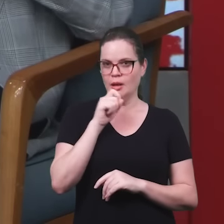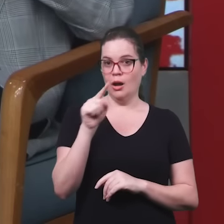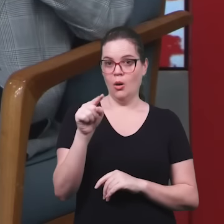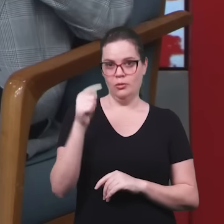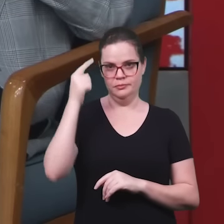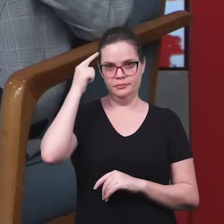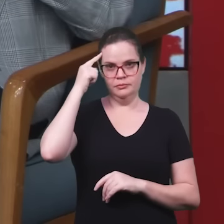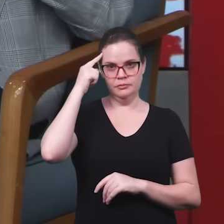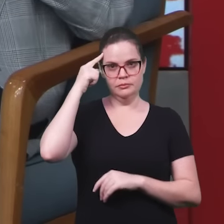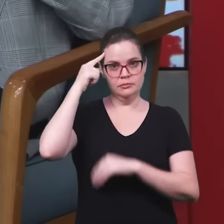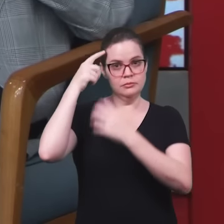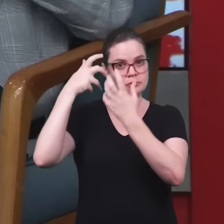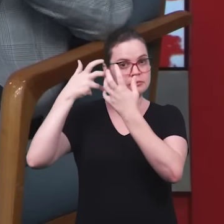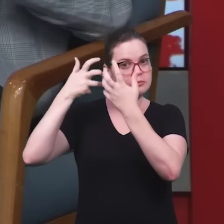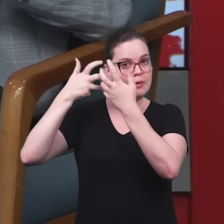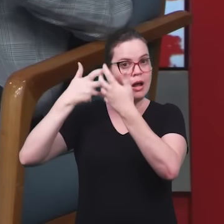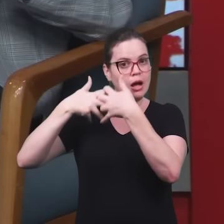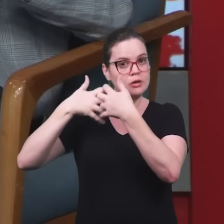raciocínio,